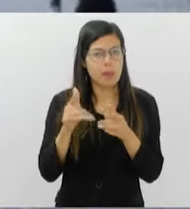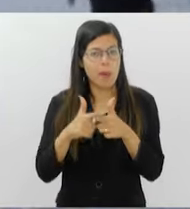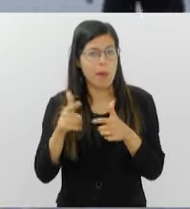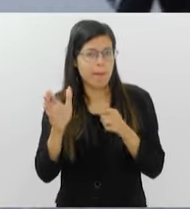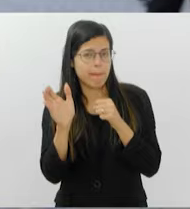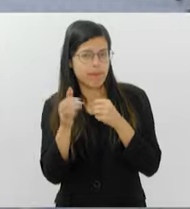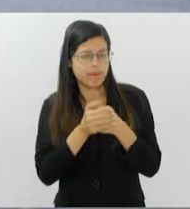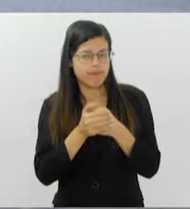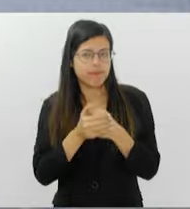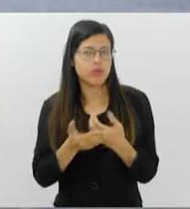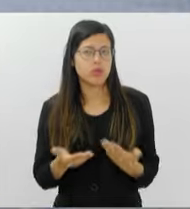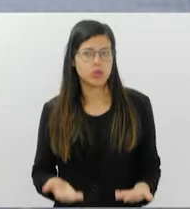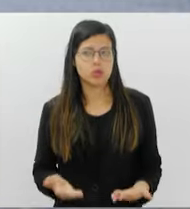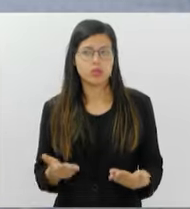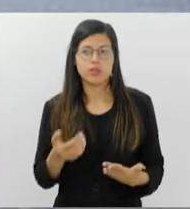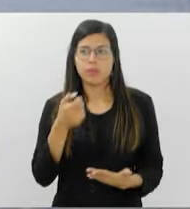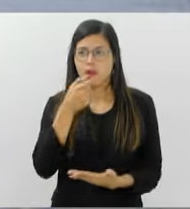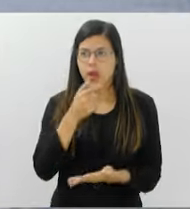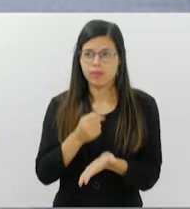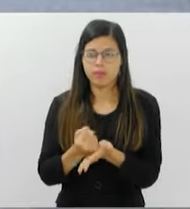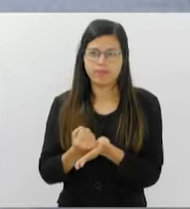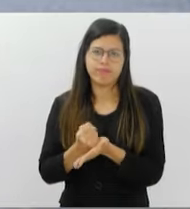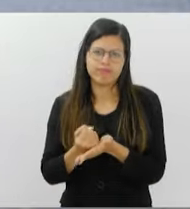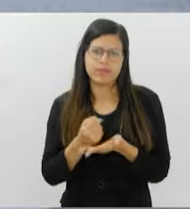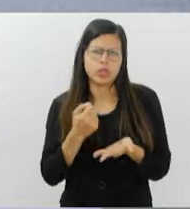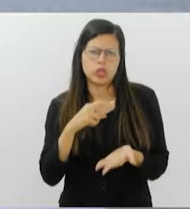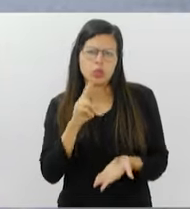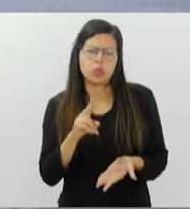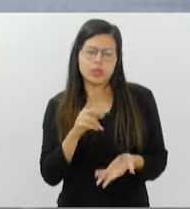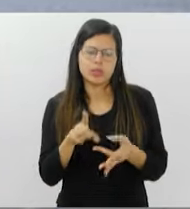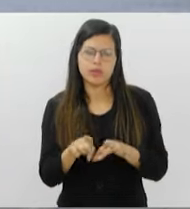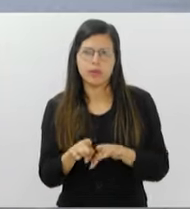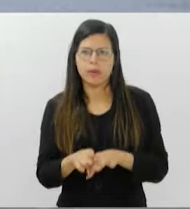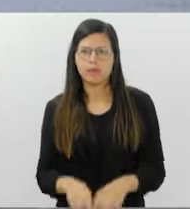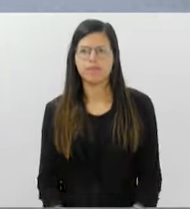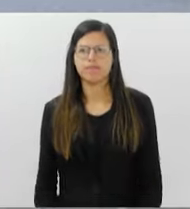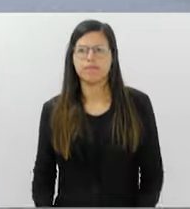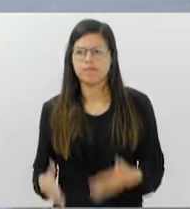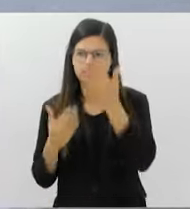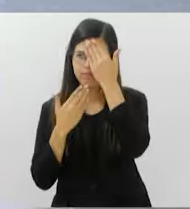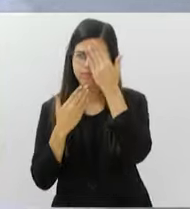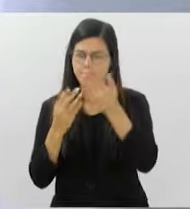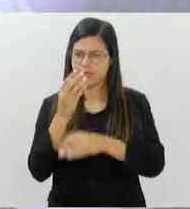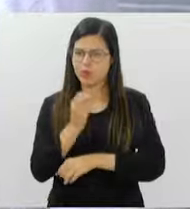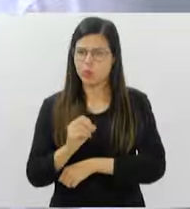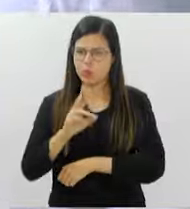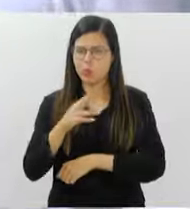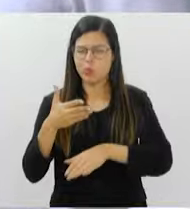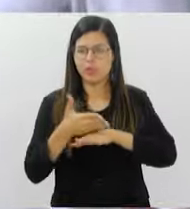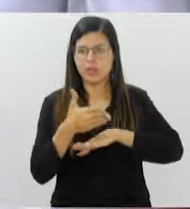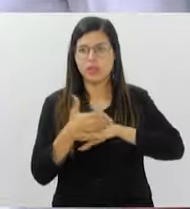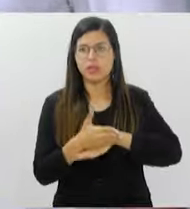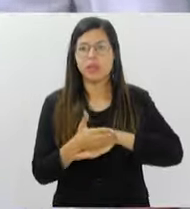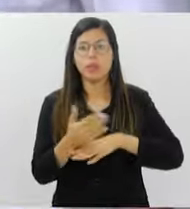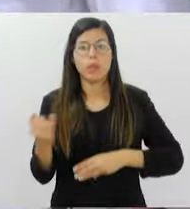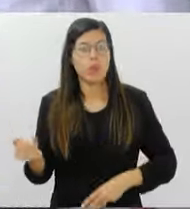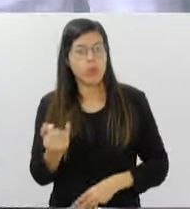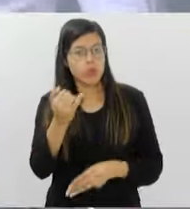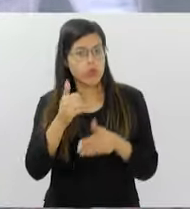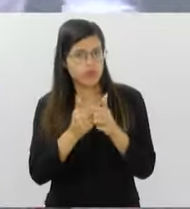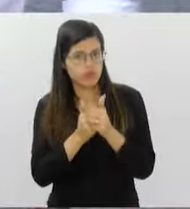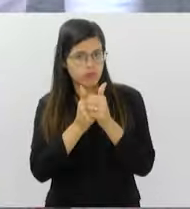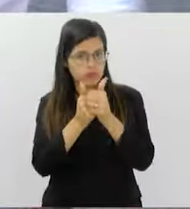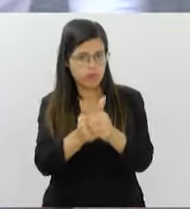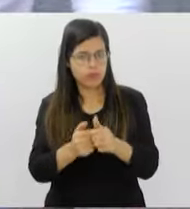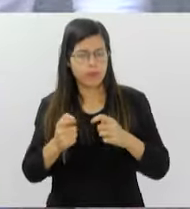mascarados também pelos remédios que você toma indiscriminadamente. Doutor, muito obrigado pela sua participação. É isso, Vicente. Sempre a importância do